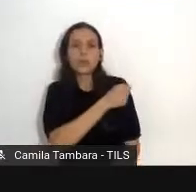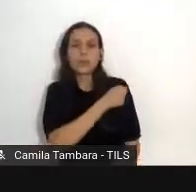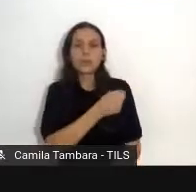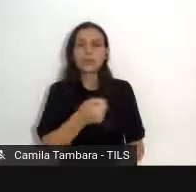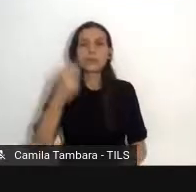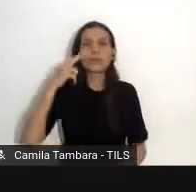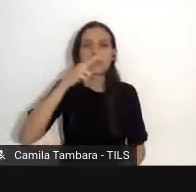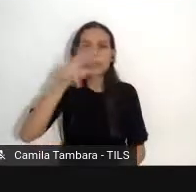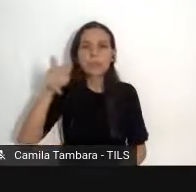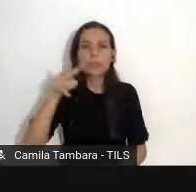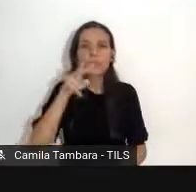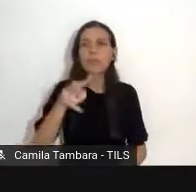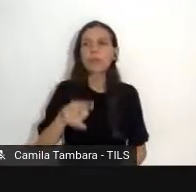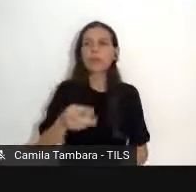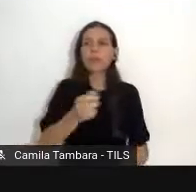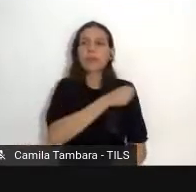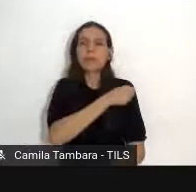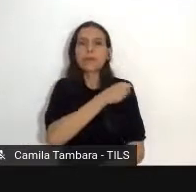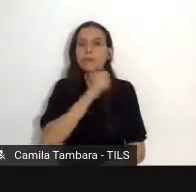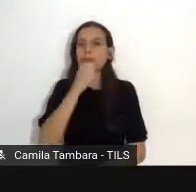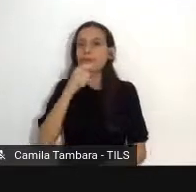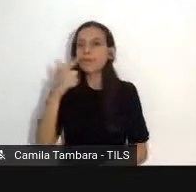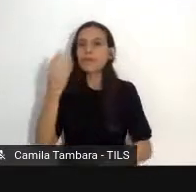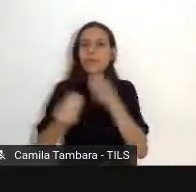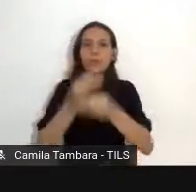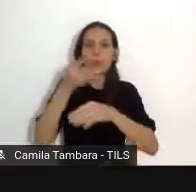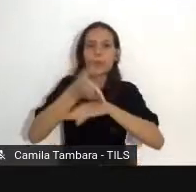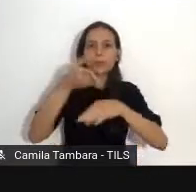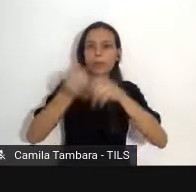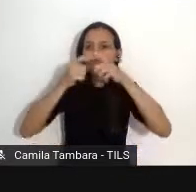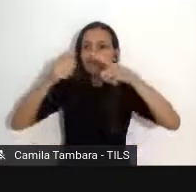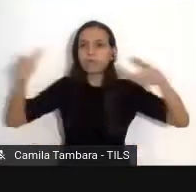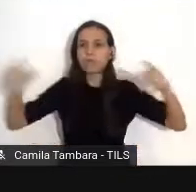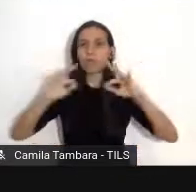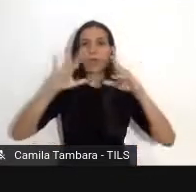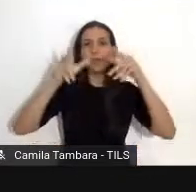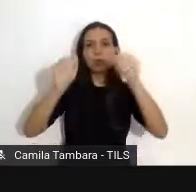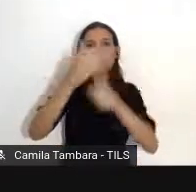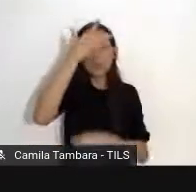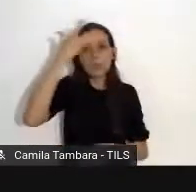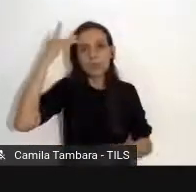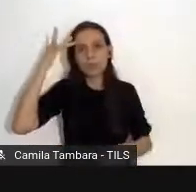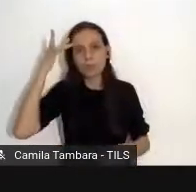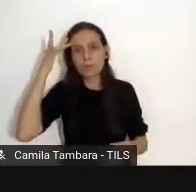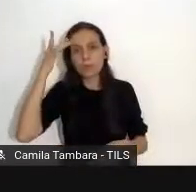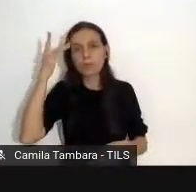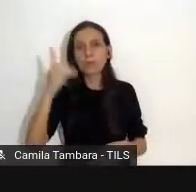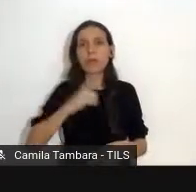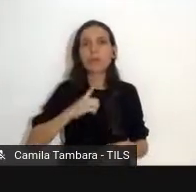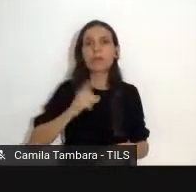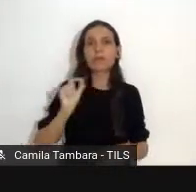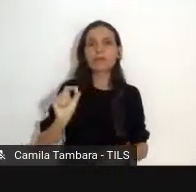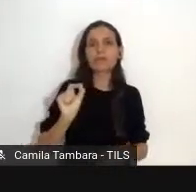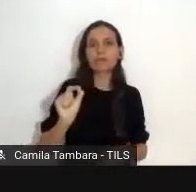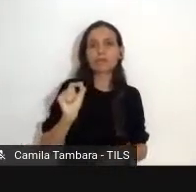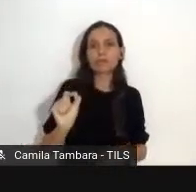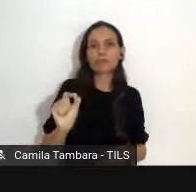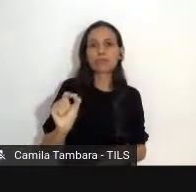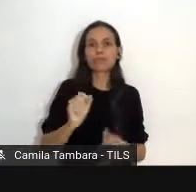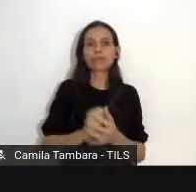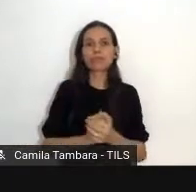que não tinham acesso, ele acabou sendo um olhar estendido para todo mundo. E aí eu tenho aqui, né, uma